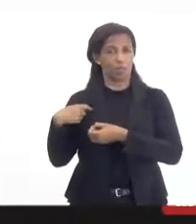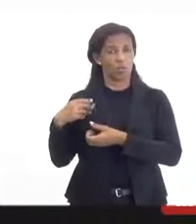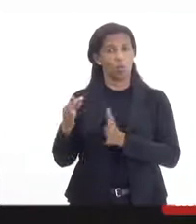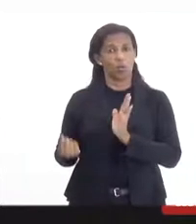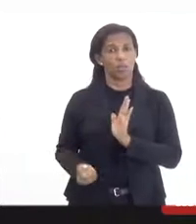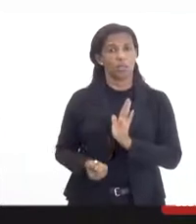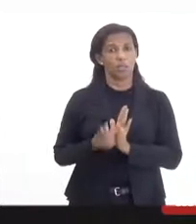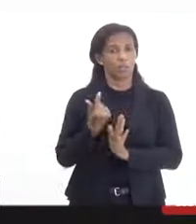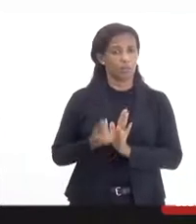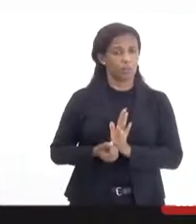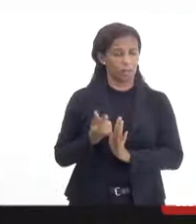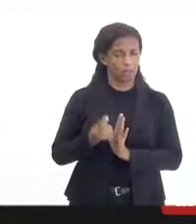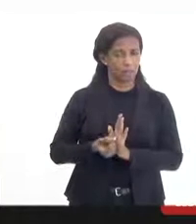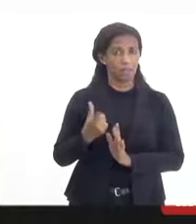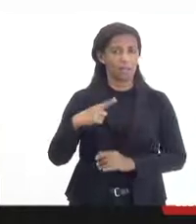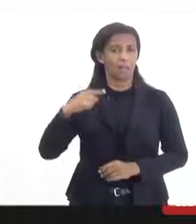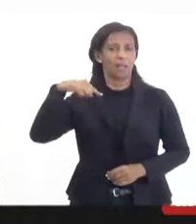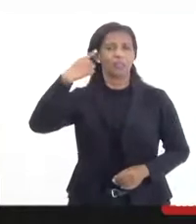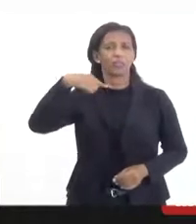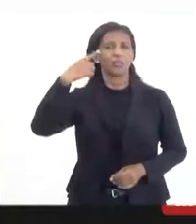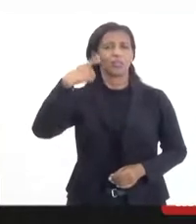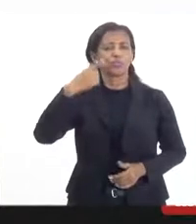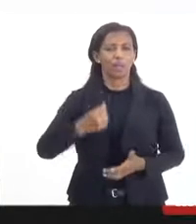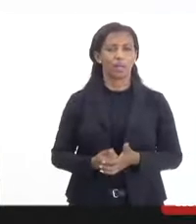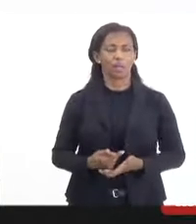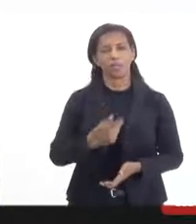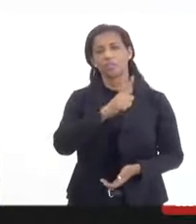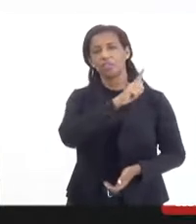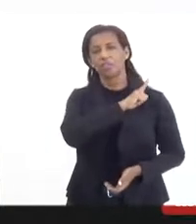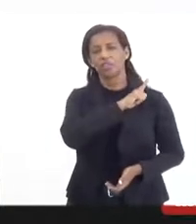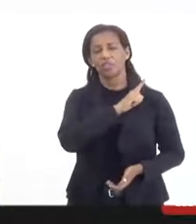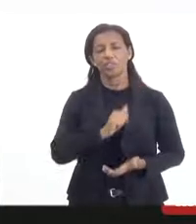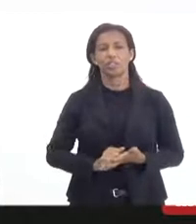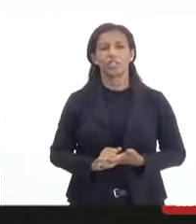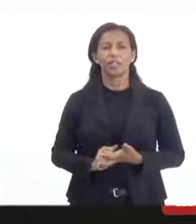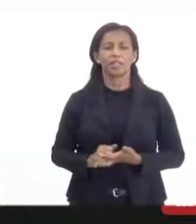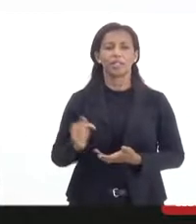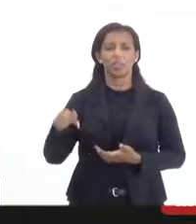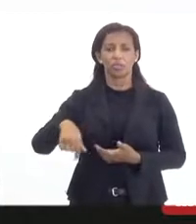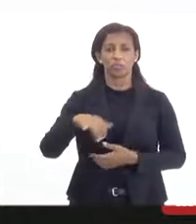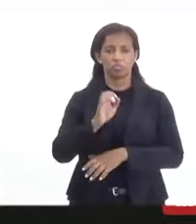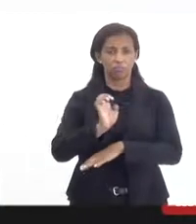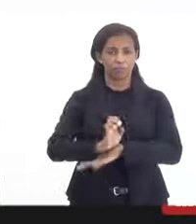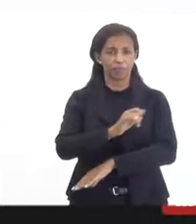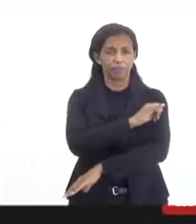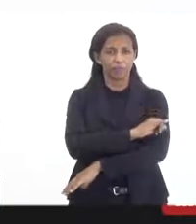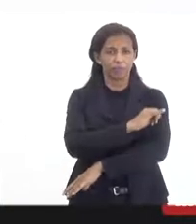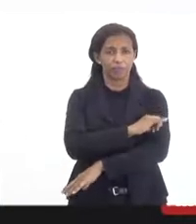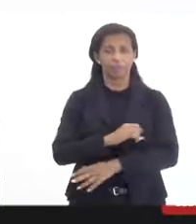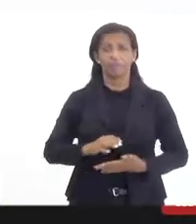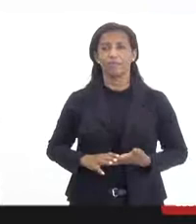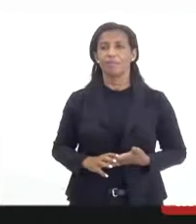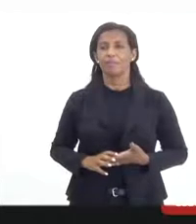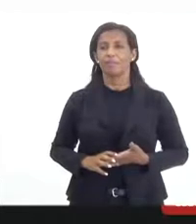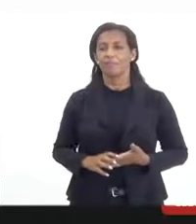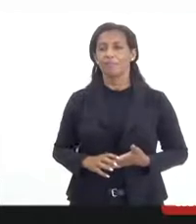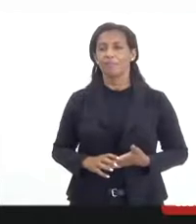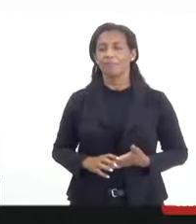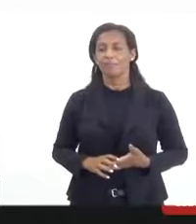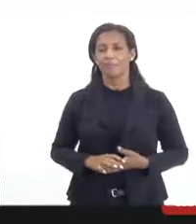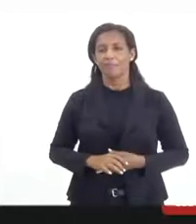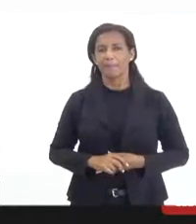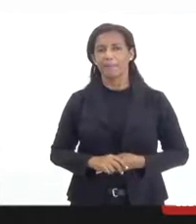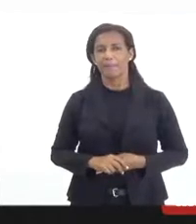mas temos a advogada, a nossa gerente aqui da área de contencioso do Rio de Janeiro, que fará eventuais intervenções, tá?